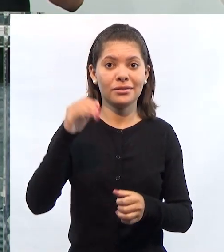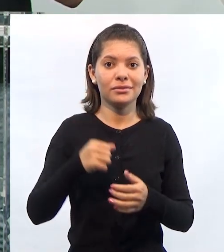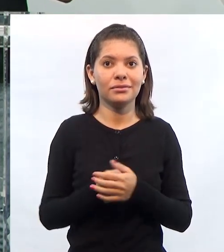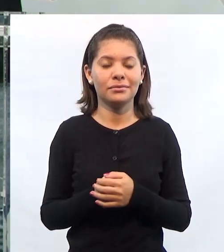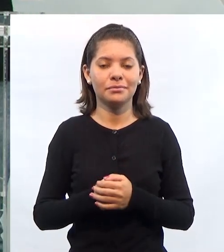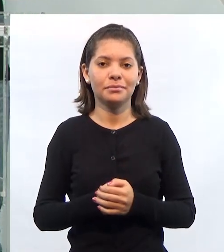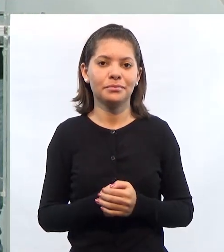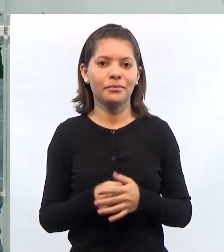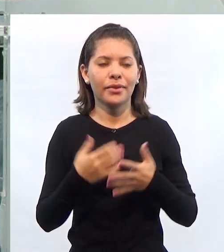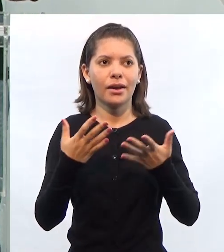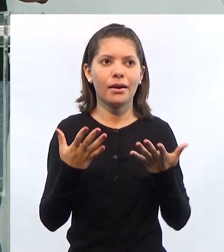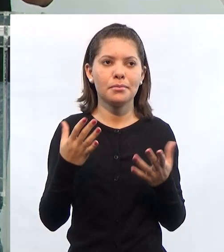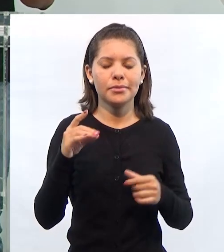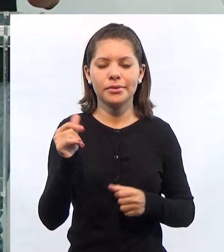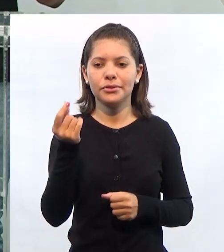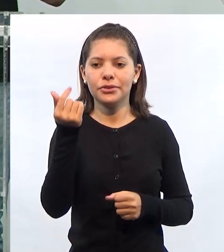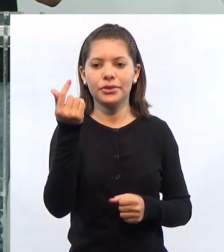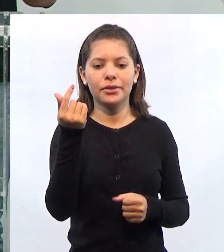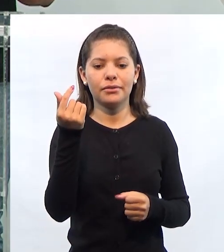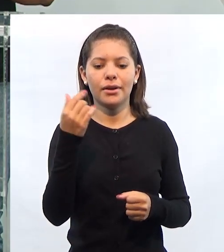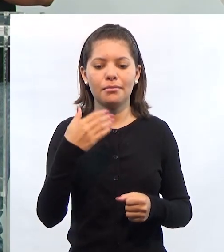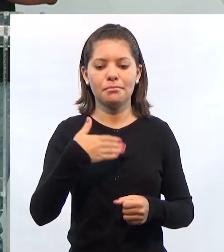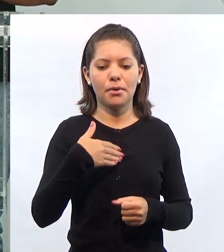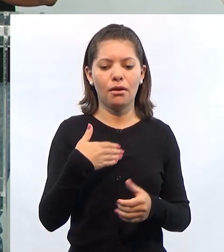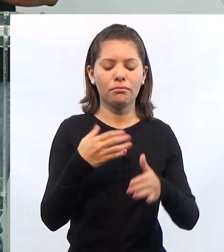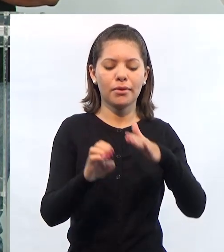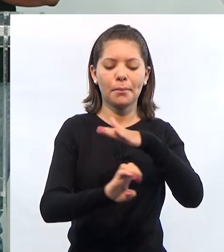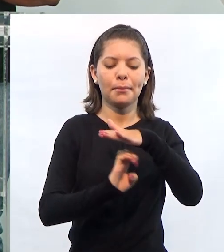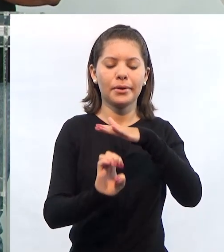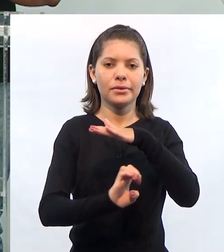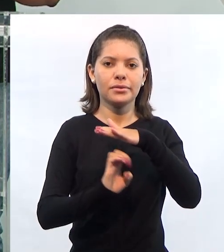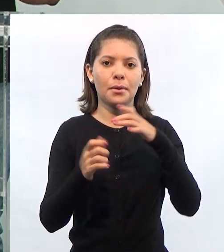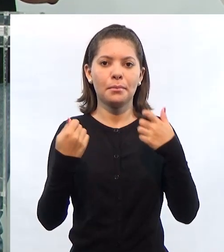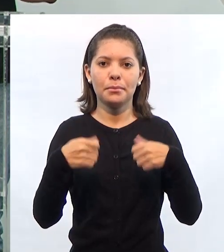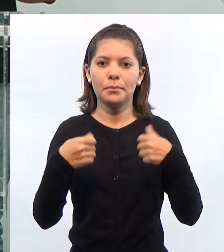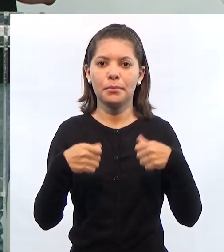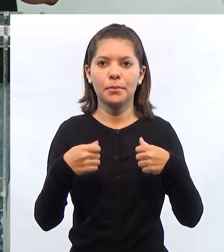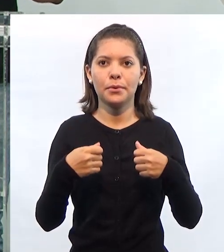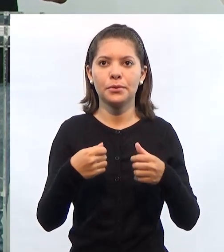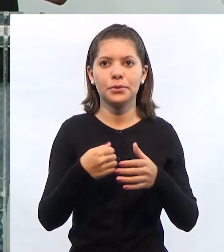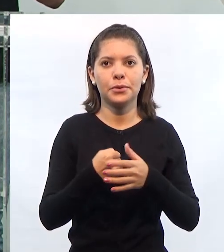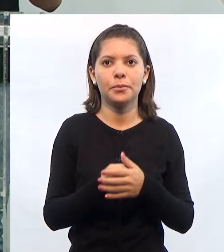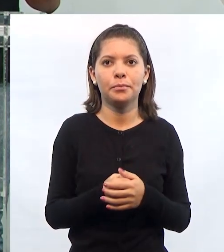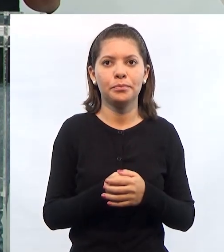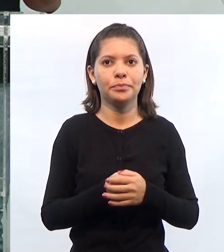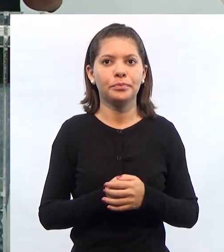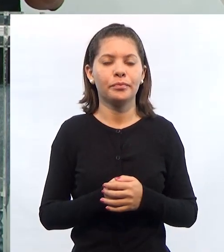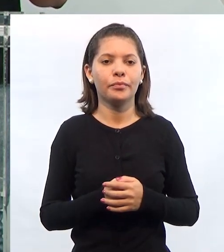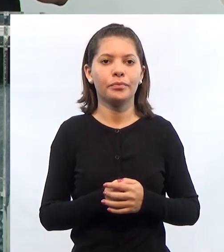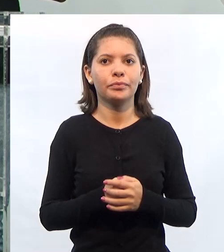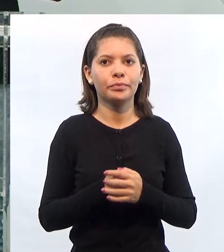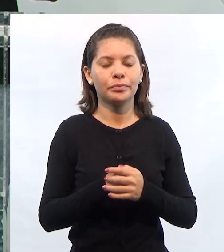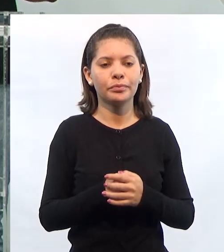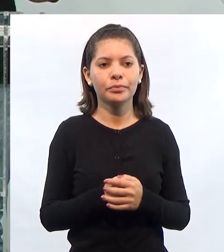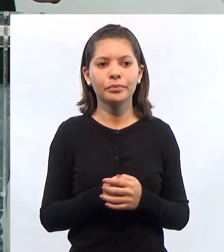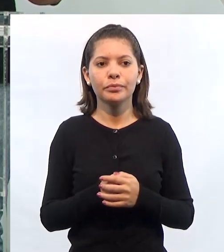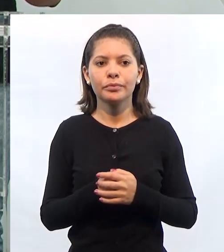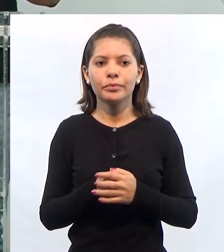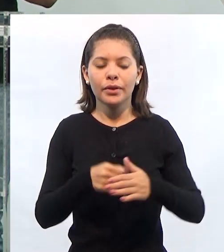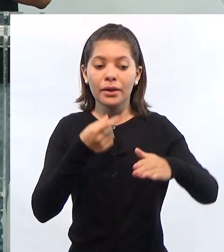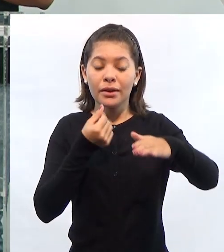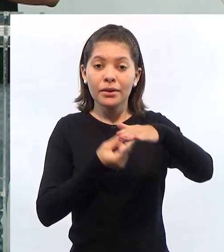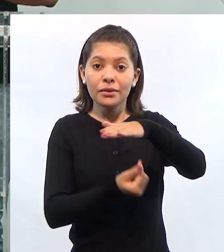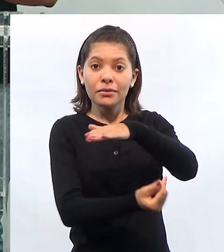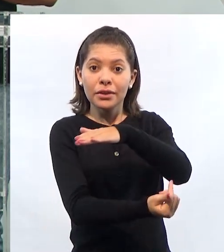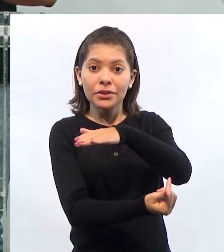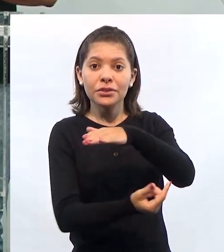e se o dinheiro é dela mesma? Se o dinheiro for da empresa, ela poderia pegar esse dinheiro, colocar em outra coisa, colocar em um rendimento,